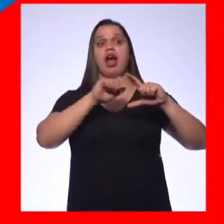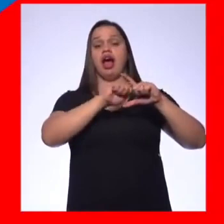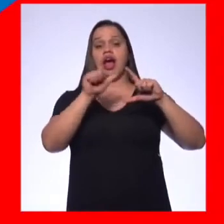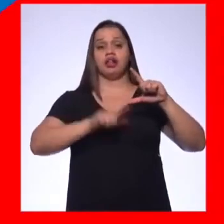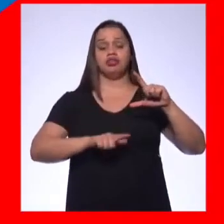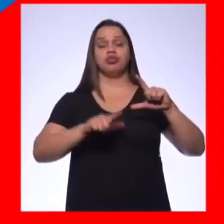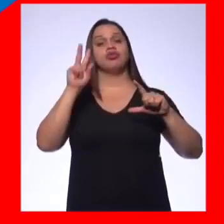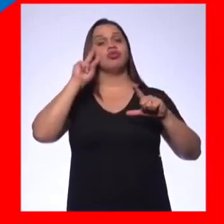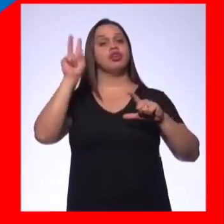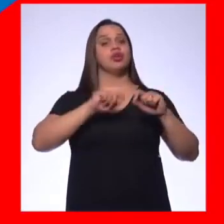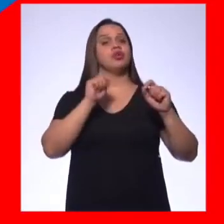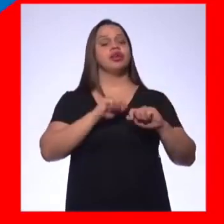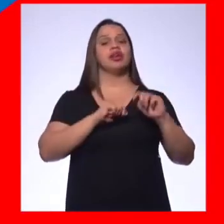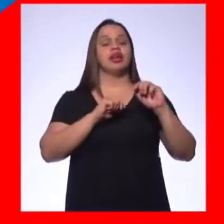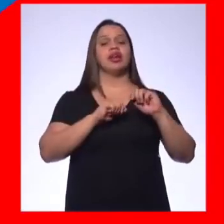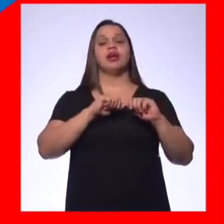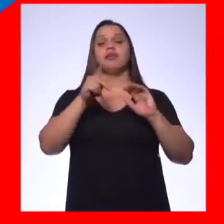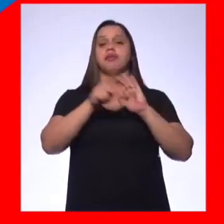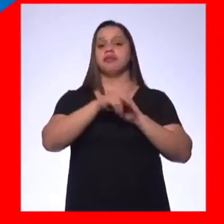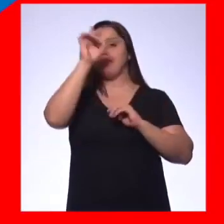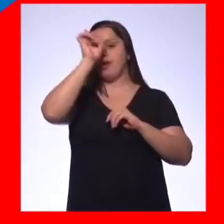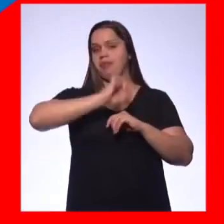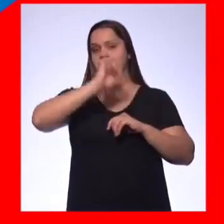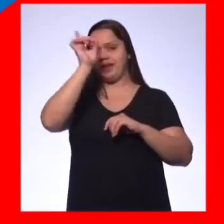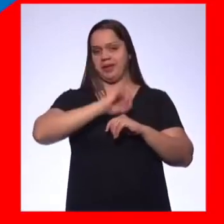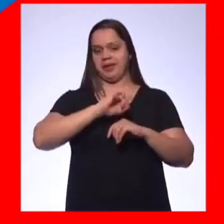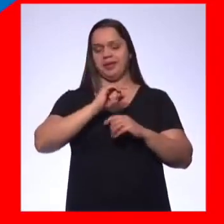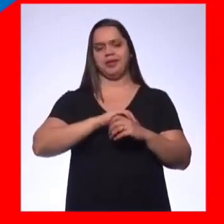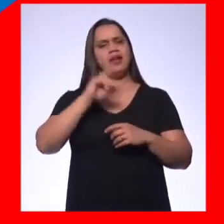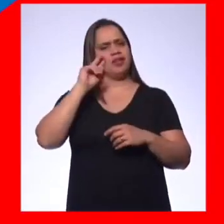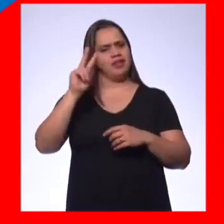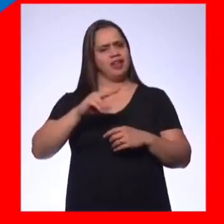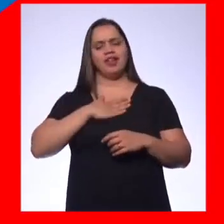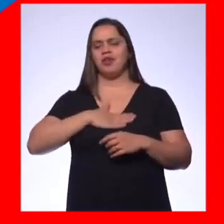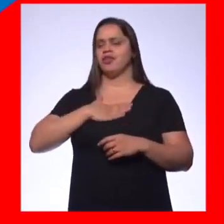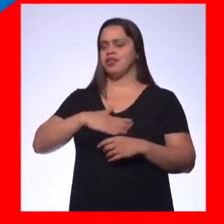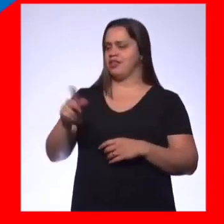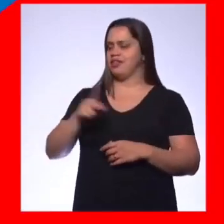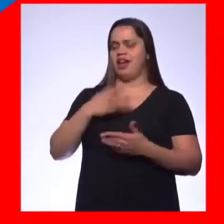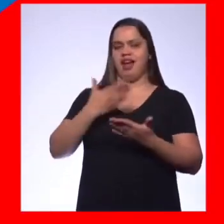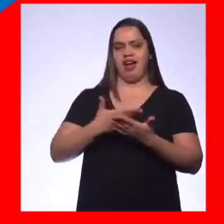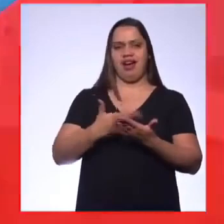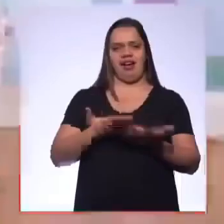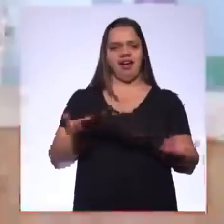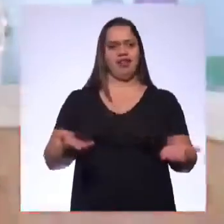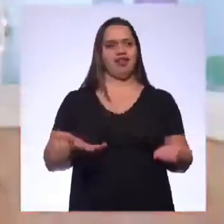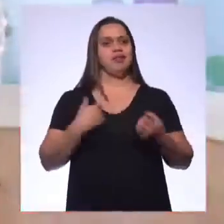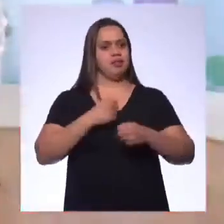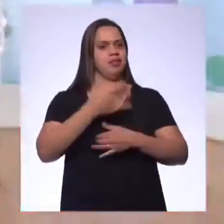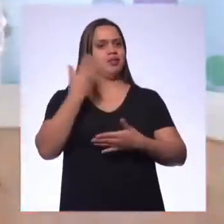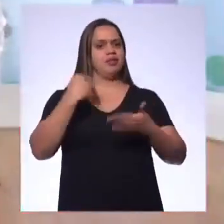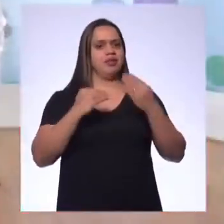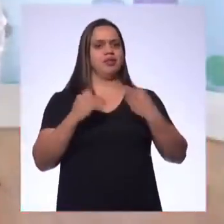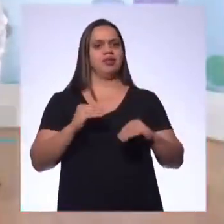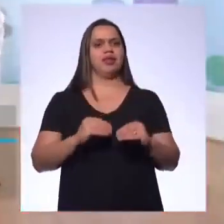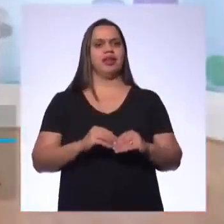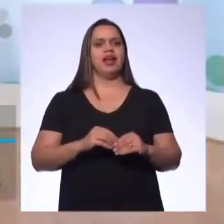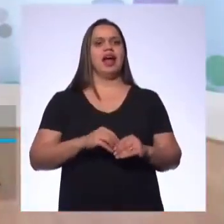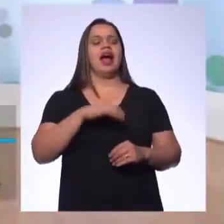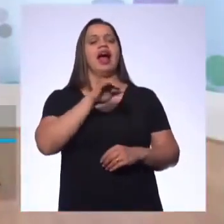lugar do azul a gente vê o amarelo. Tá gostando dessa aula? Depois você deixa a impressão aí. Ó. A Yasmin falou que é